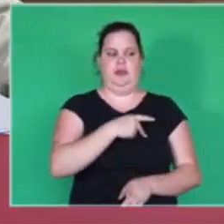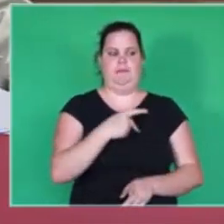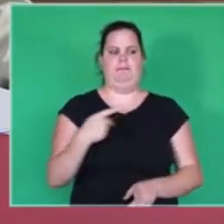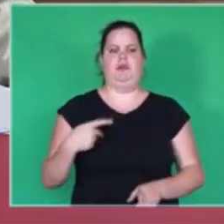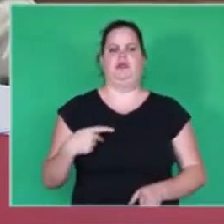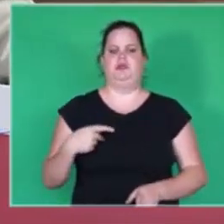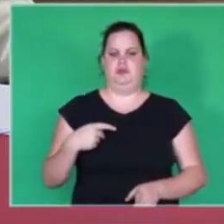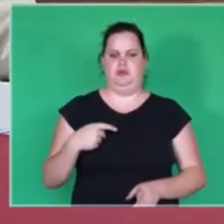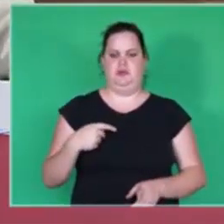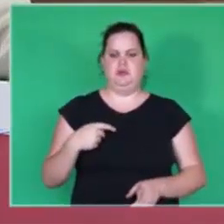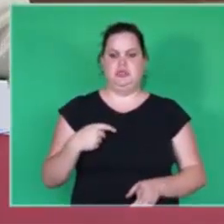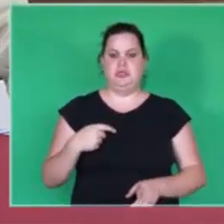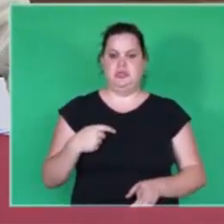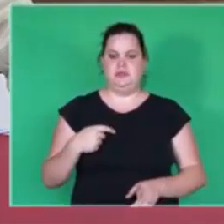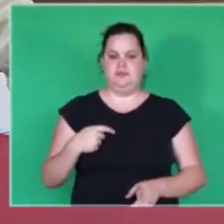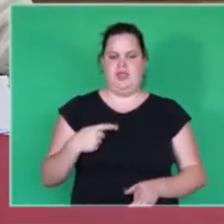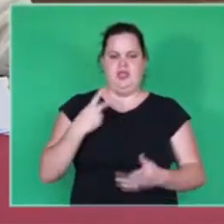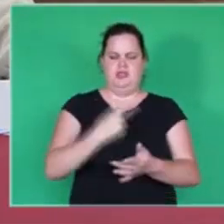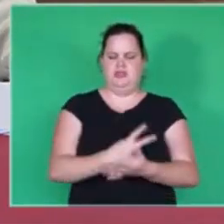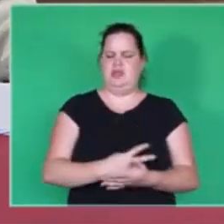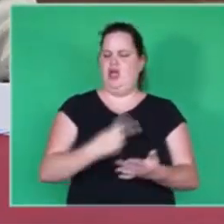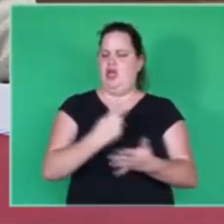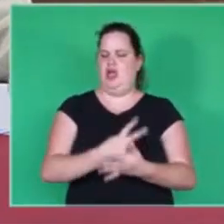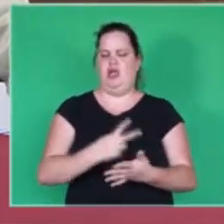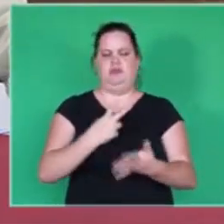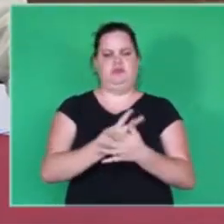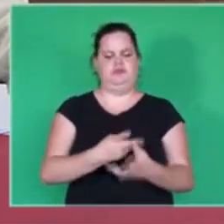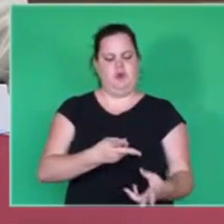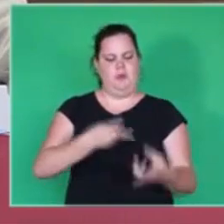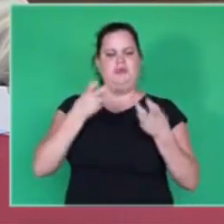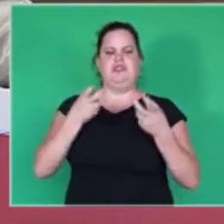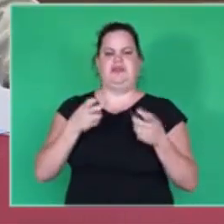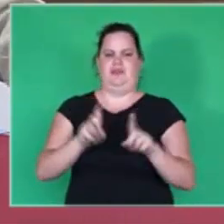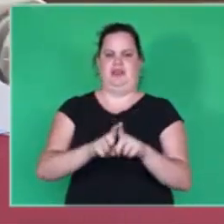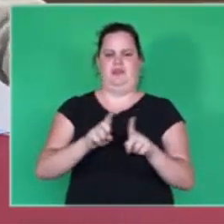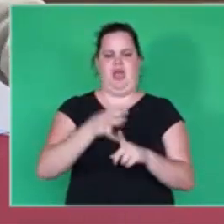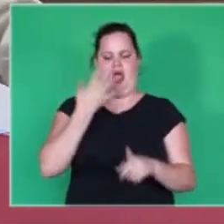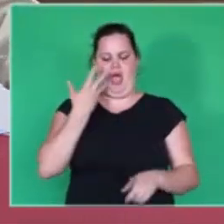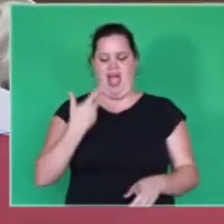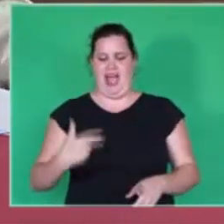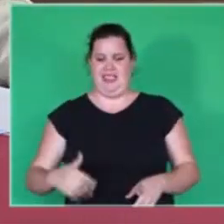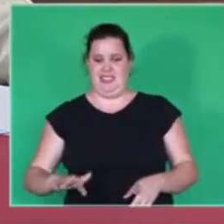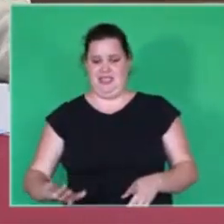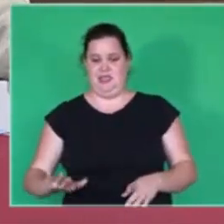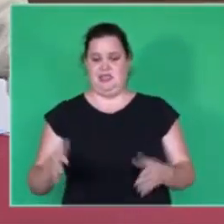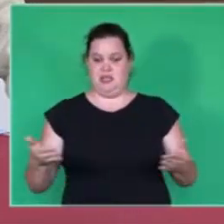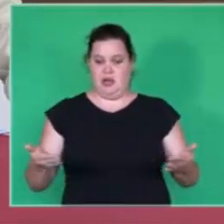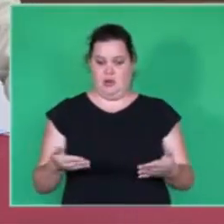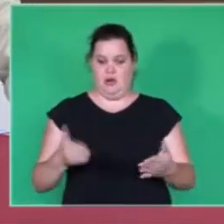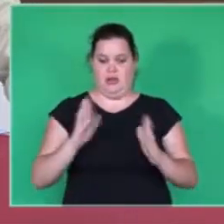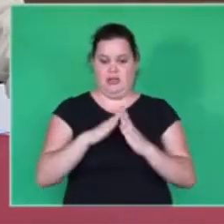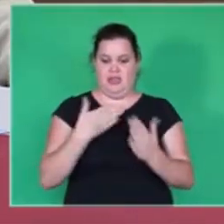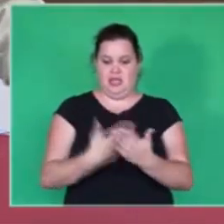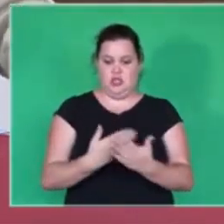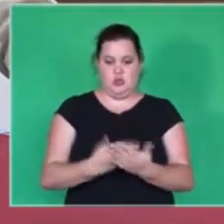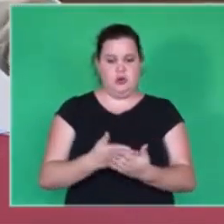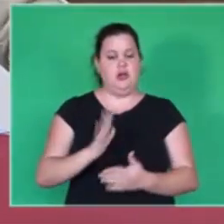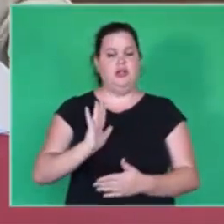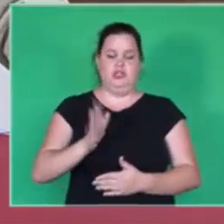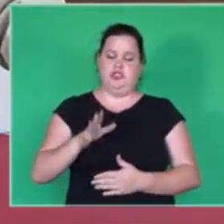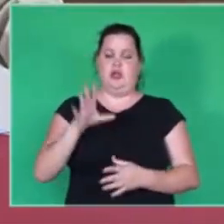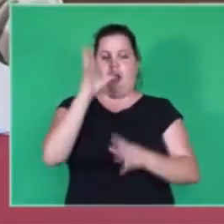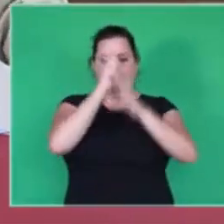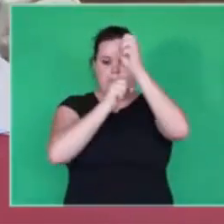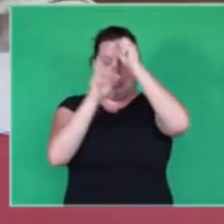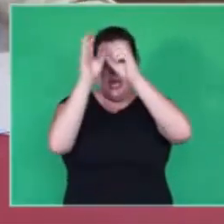vão ouvir muito isso. As crianças que estão entrando nas escolas, estão saindo agora com 8, 9 anos, estão aprendendo filosofia. E